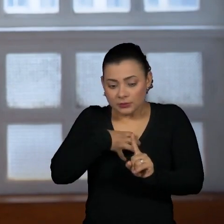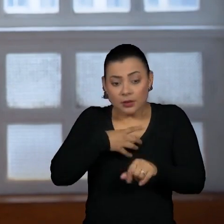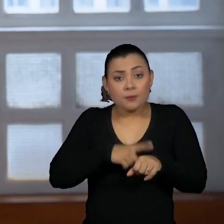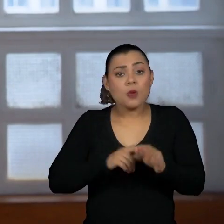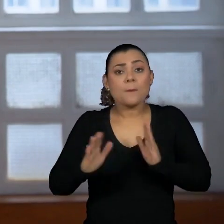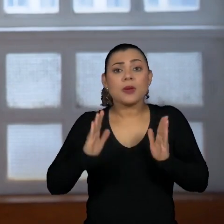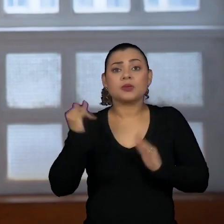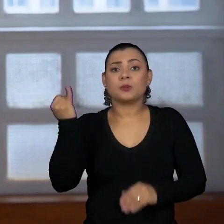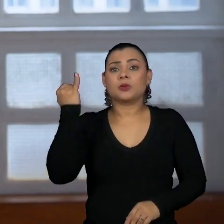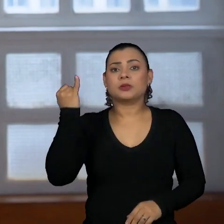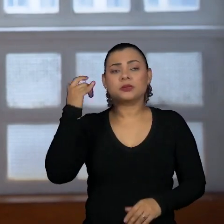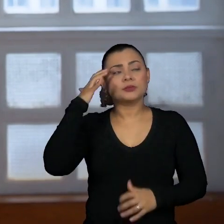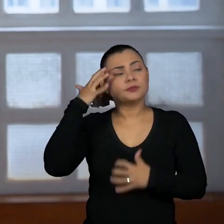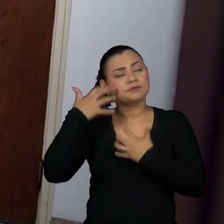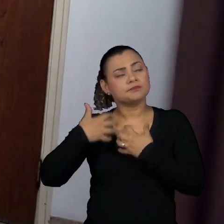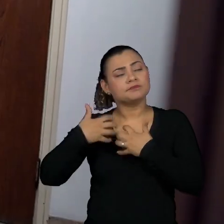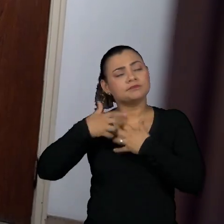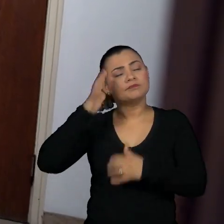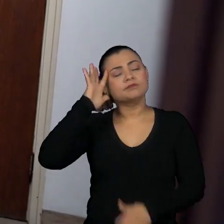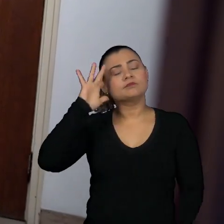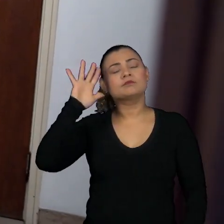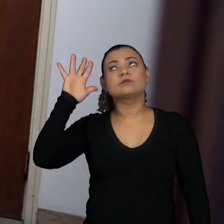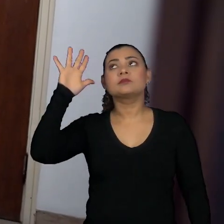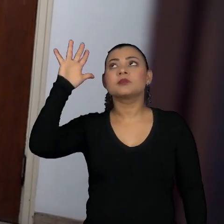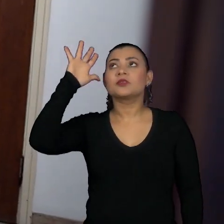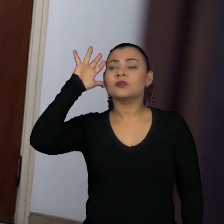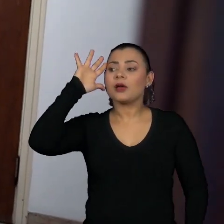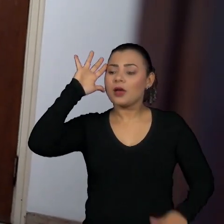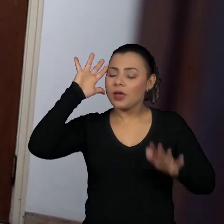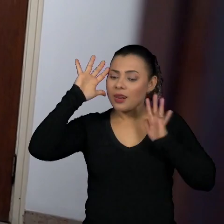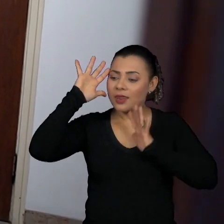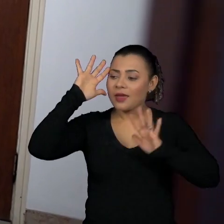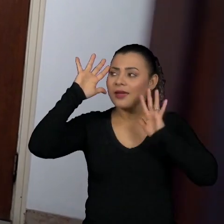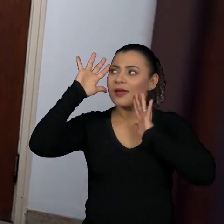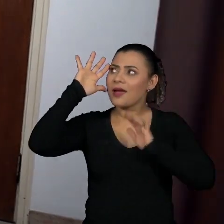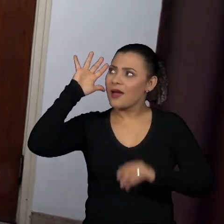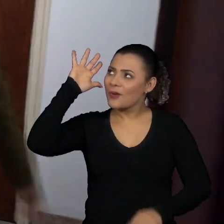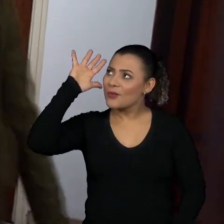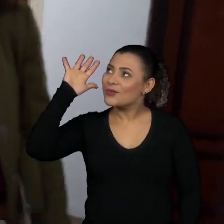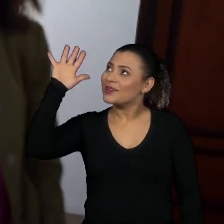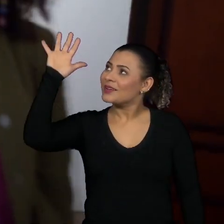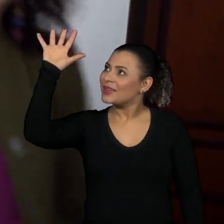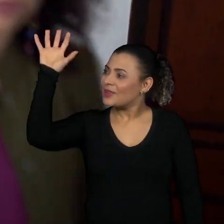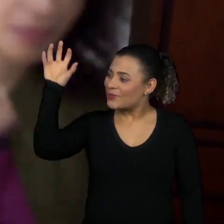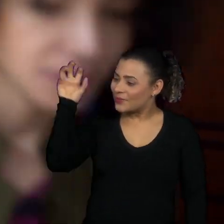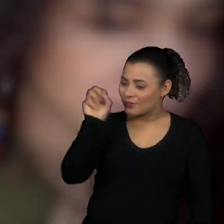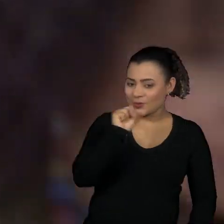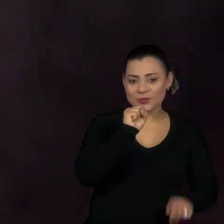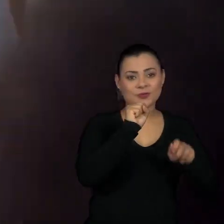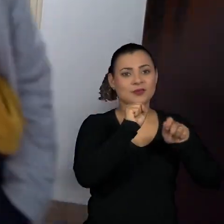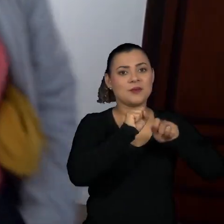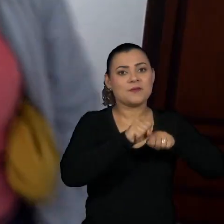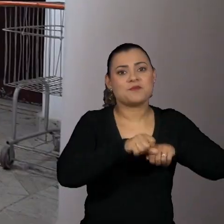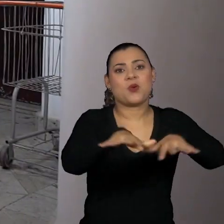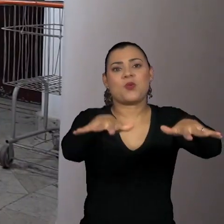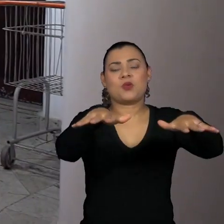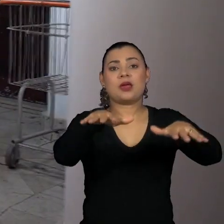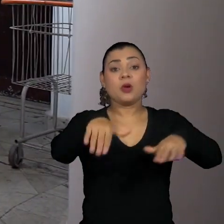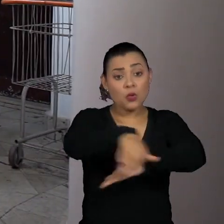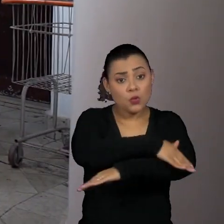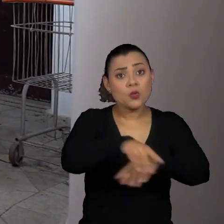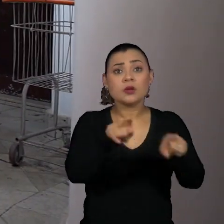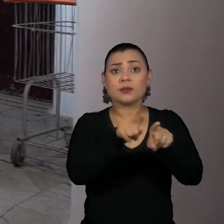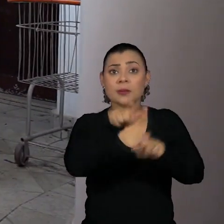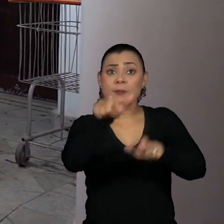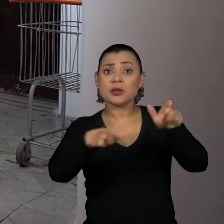me faz pensar em coisas tão valiosas que eu pensei que podia ser legal fazer isso também nas ruas, assim, para que outras pessoas, eventualmente, que